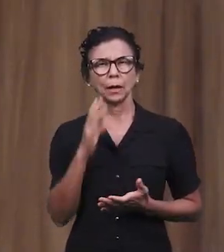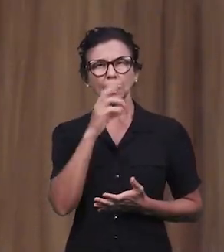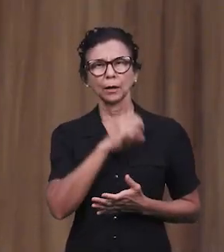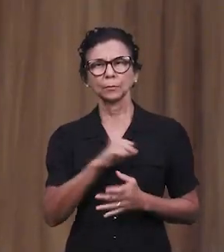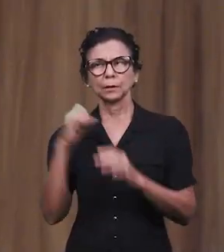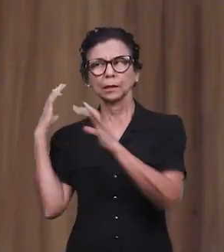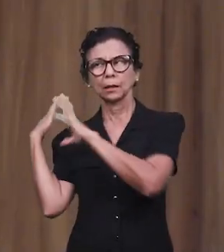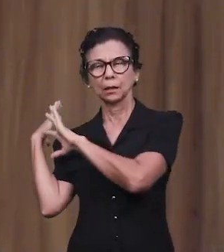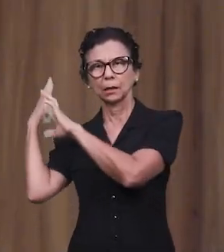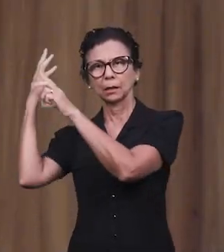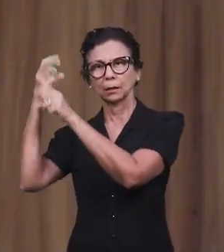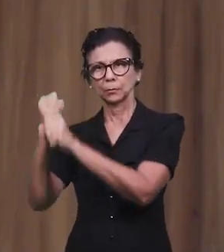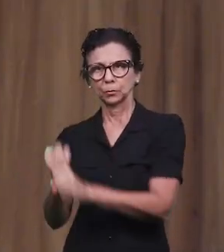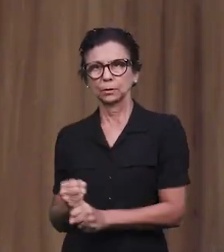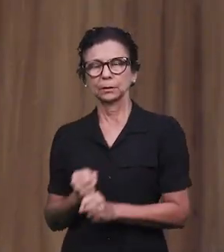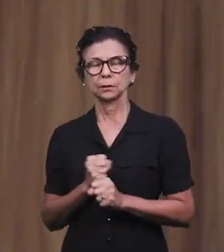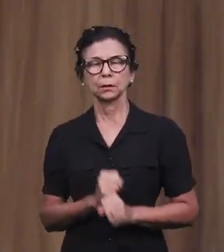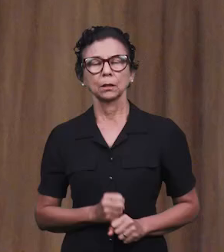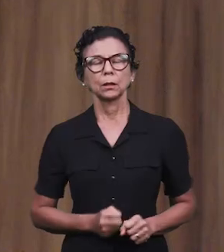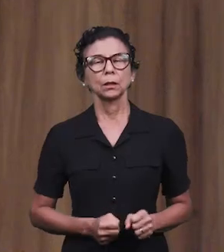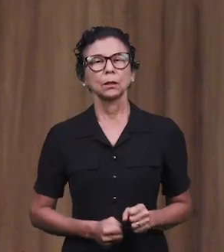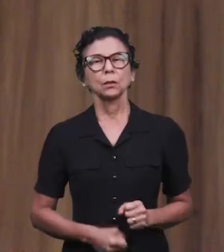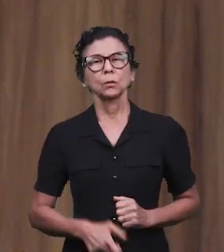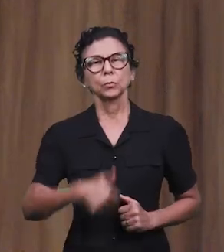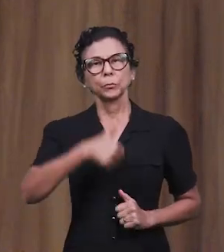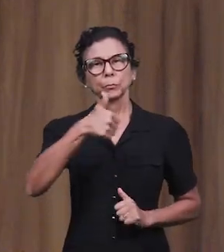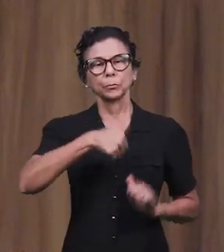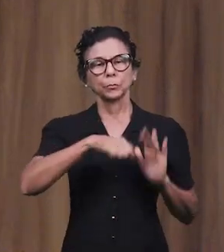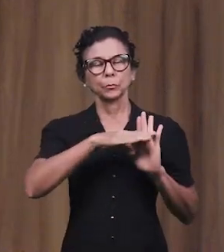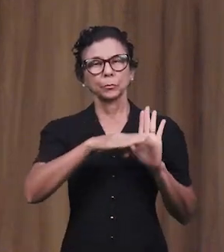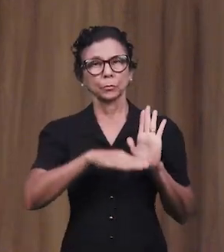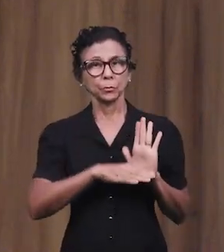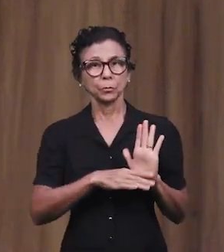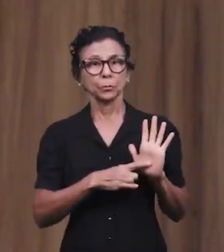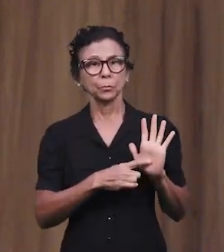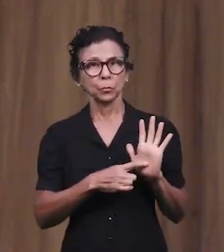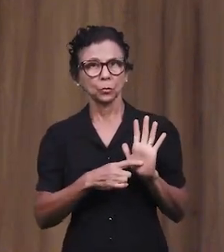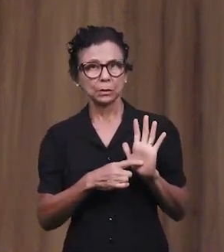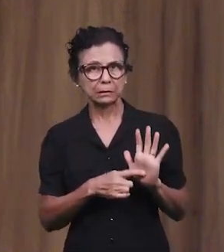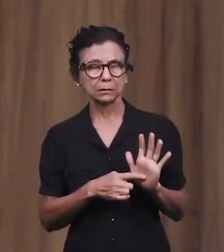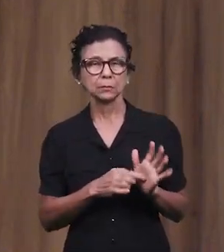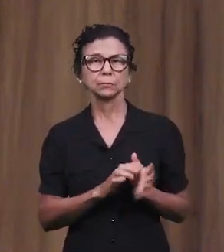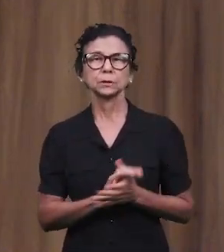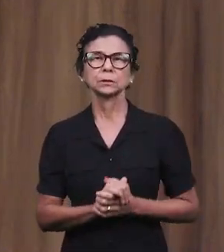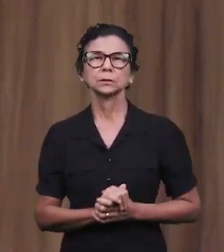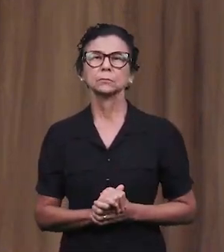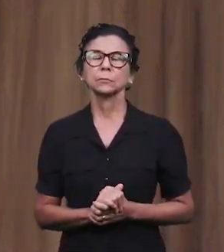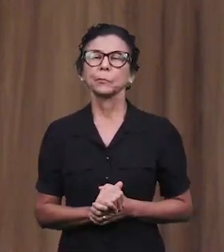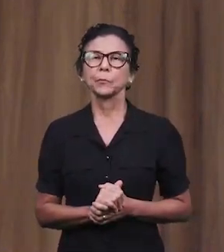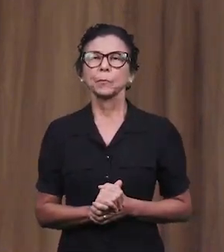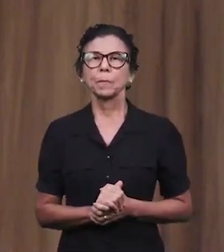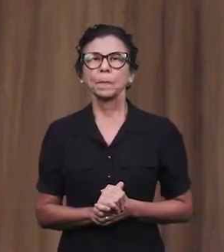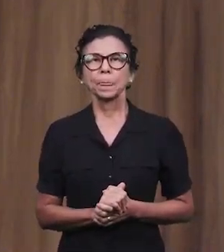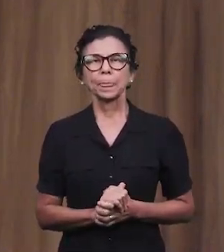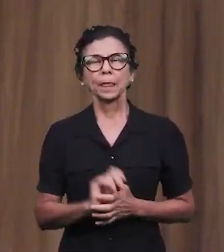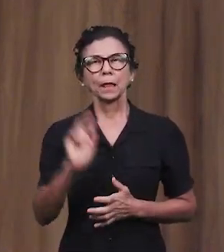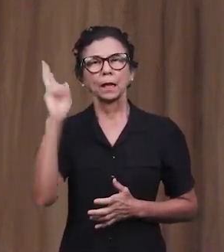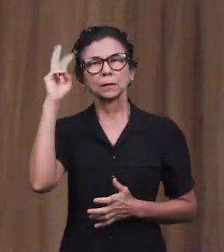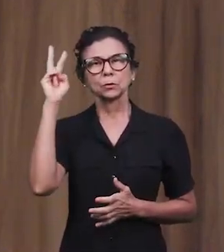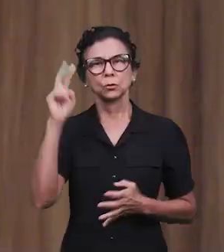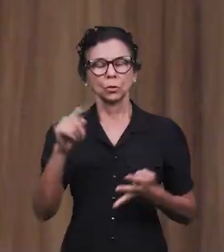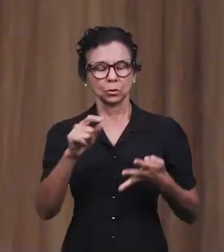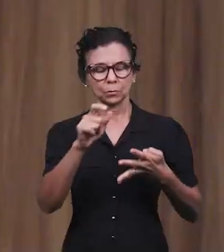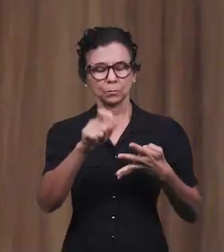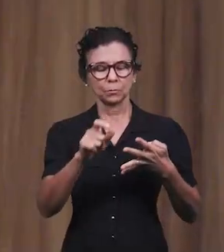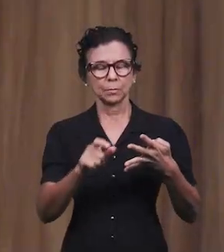recapitulação, porque no primeiro programa nós apresentamos um pouco da história de cada